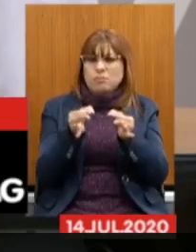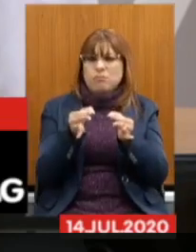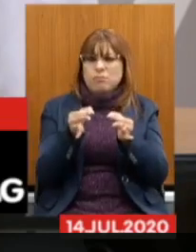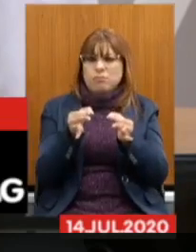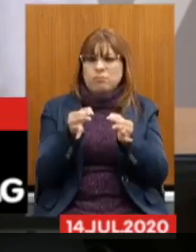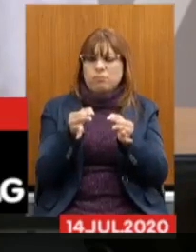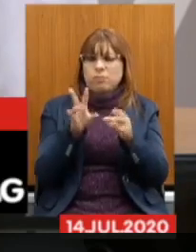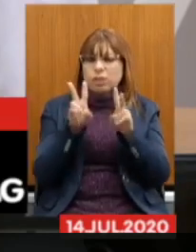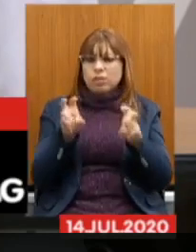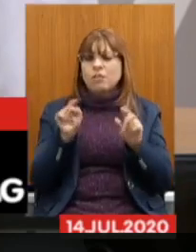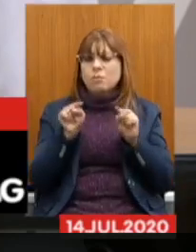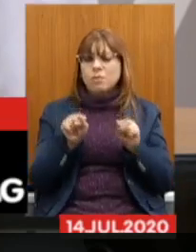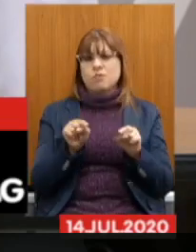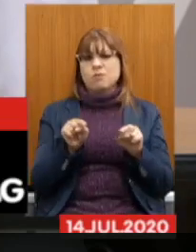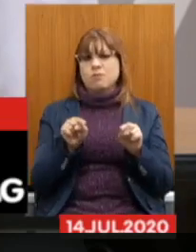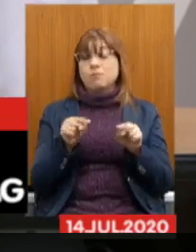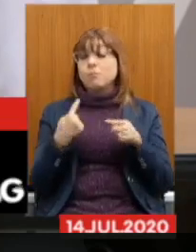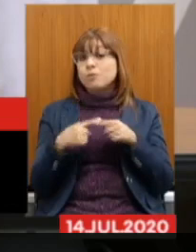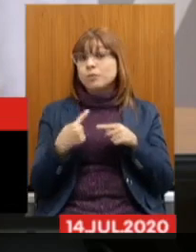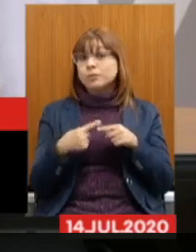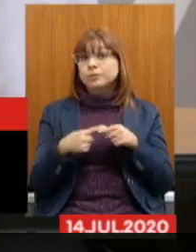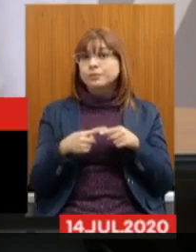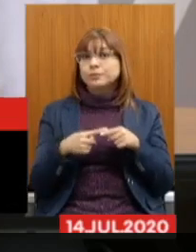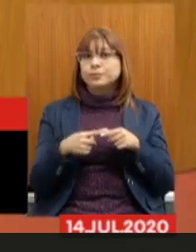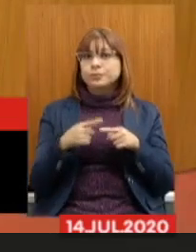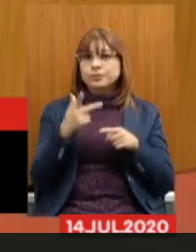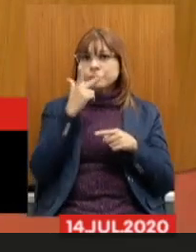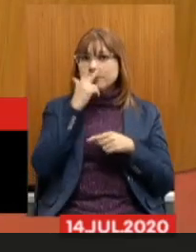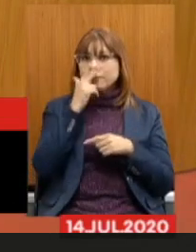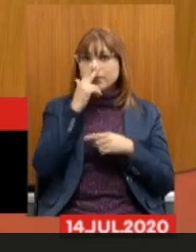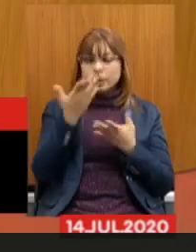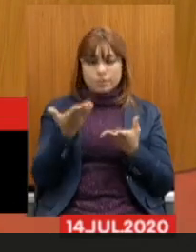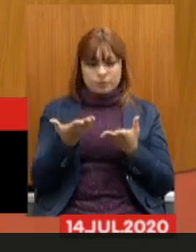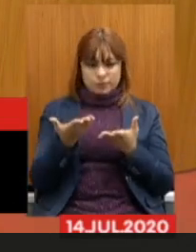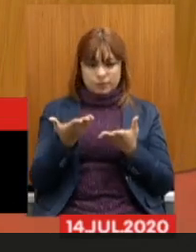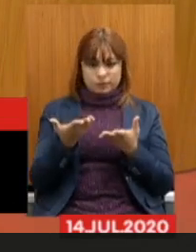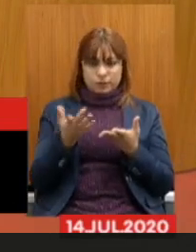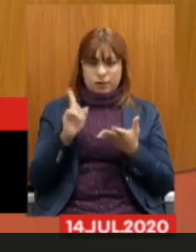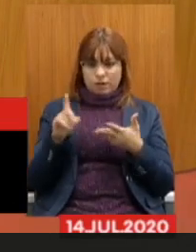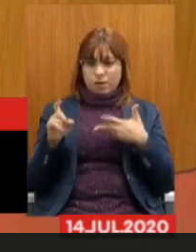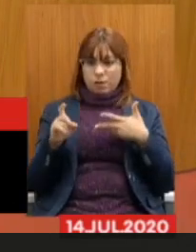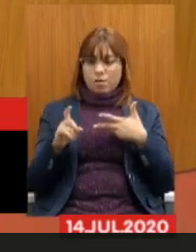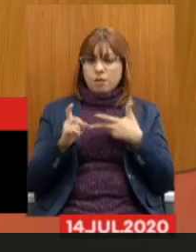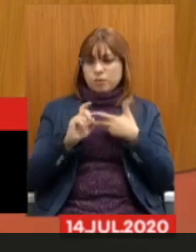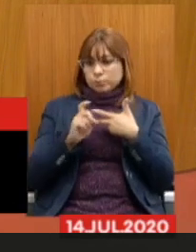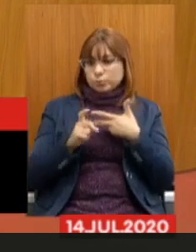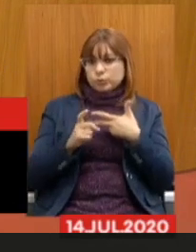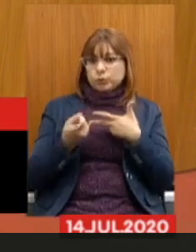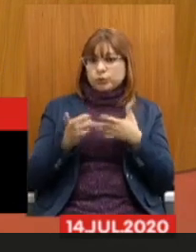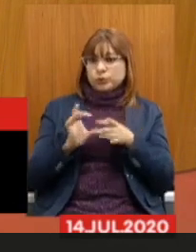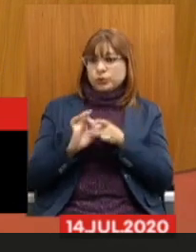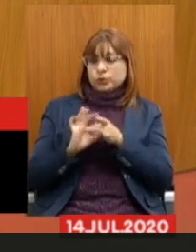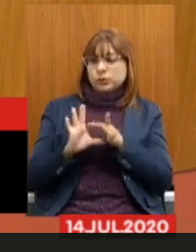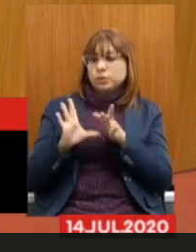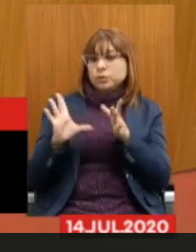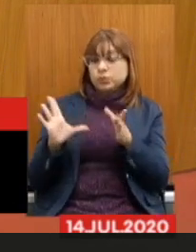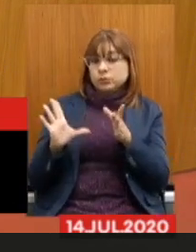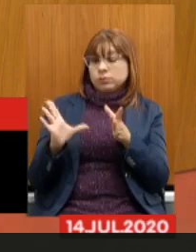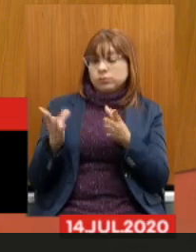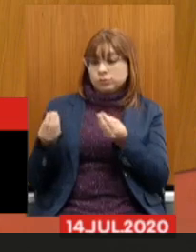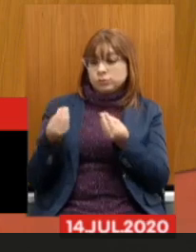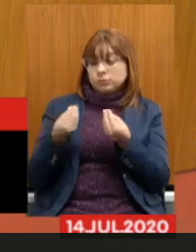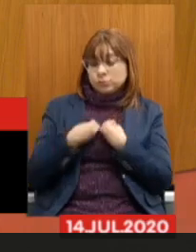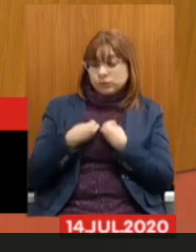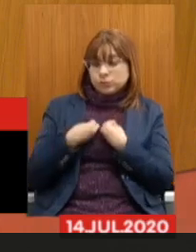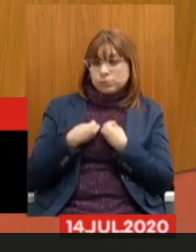tema. Porque trata-se de um cheque em branco dado ao executivo, com o aval do legislativo,